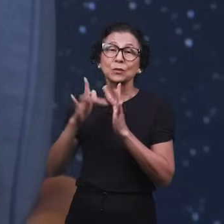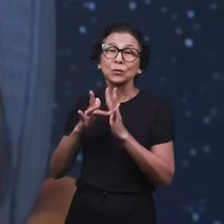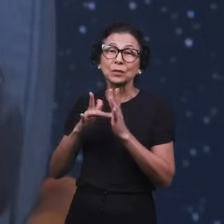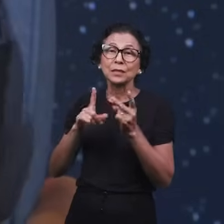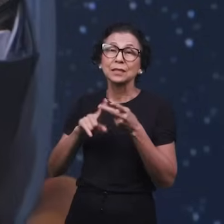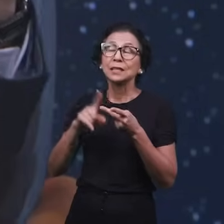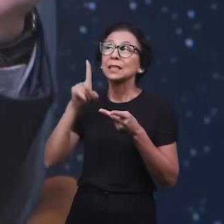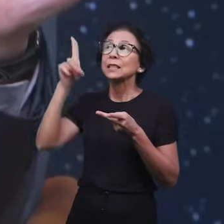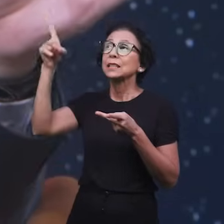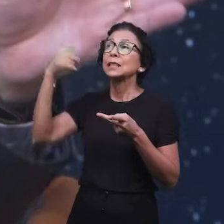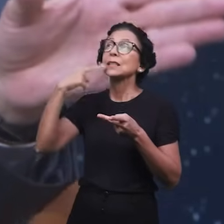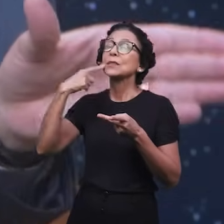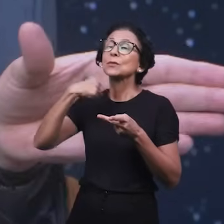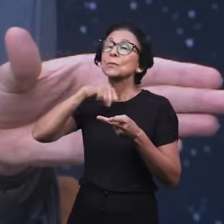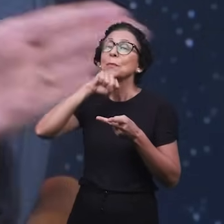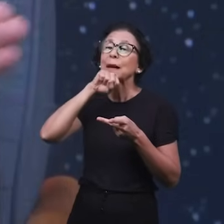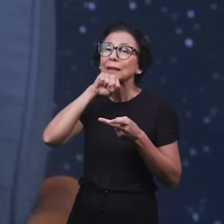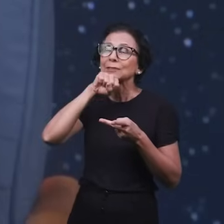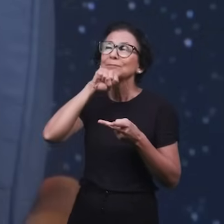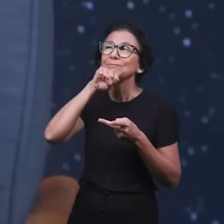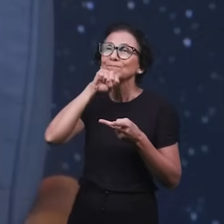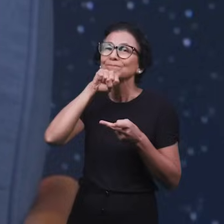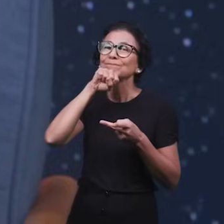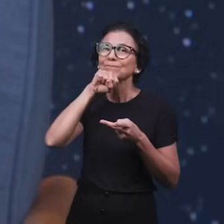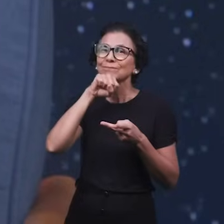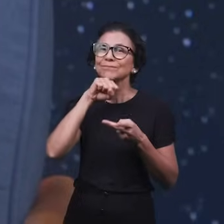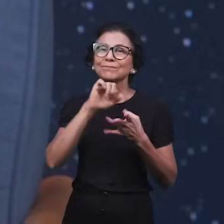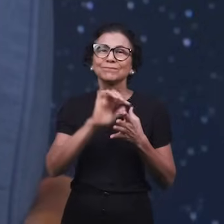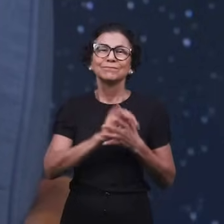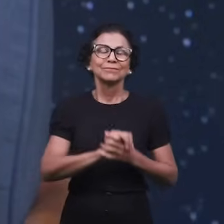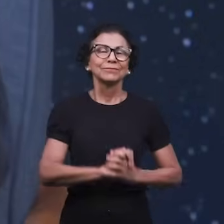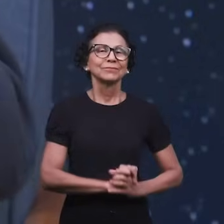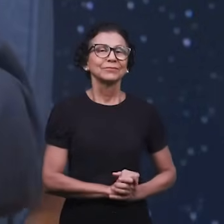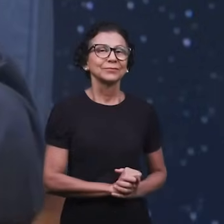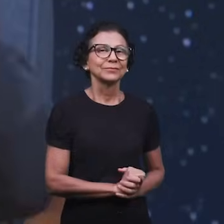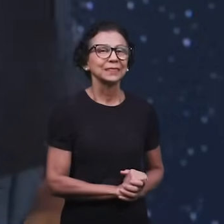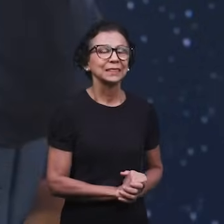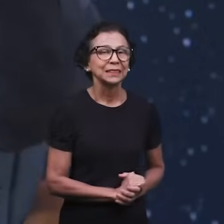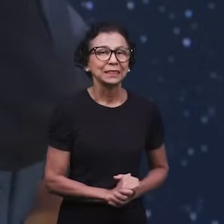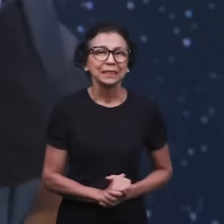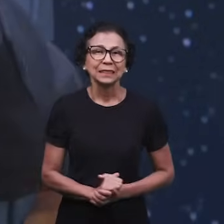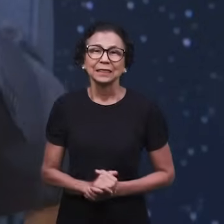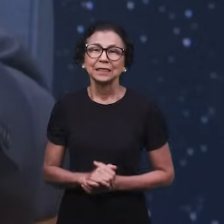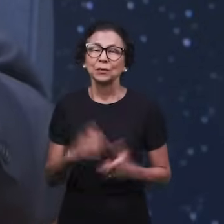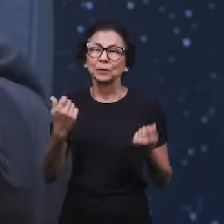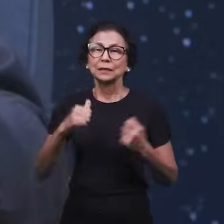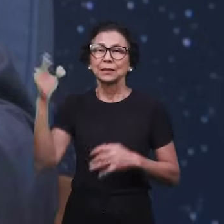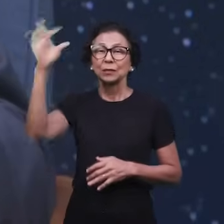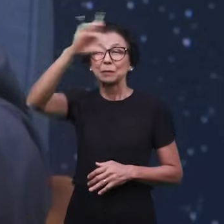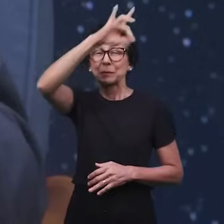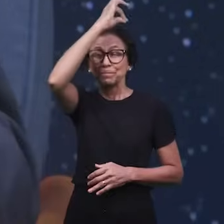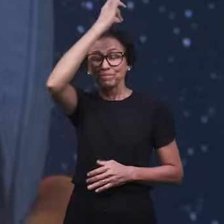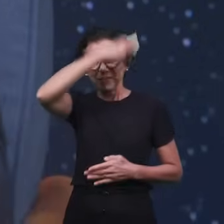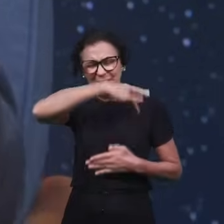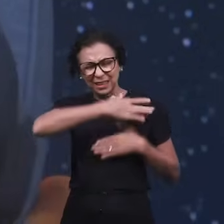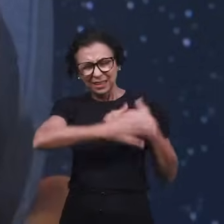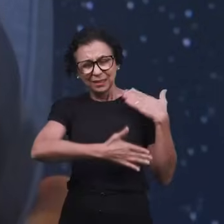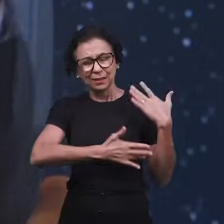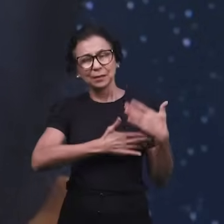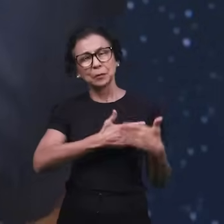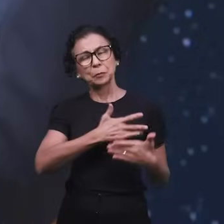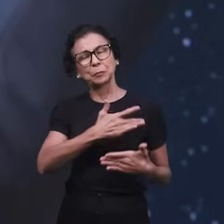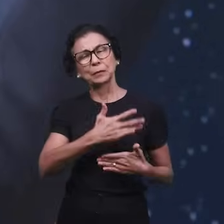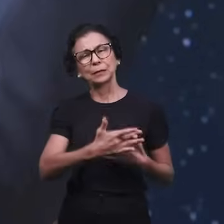alcança pela revelação do Espírito Santo. A mensagem necessária para esta última hora